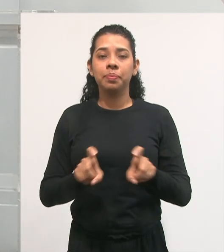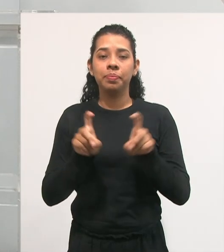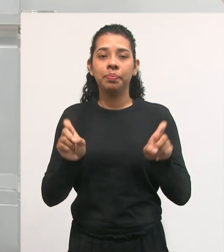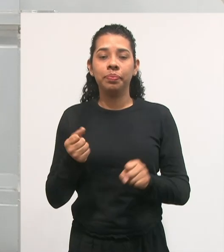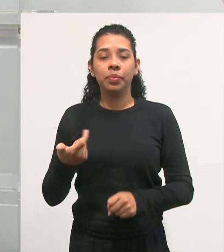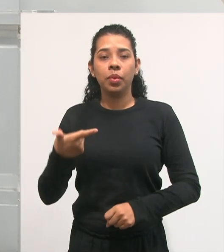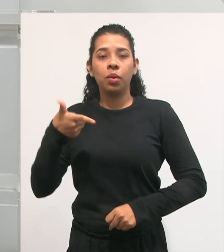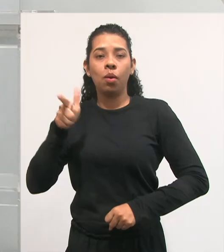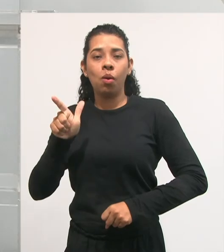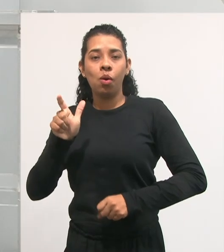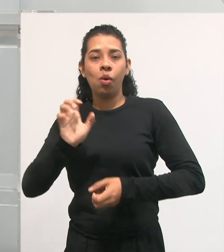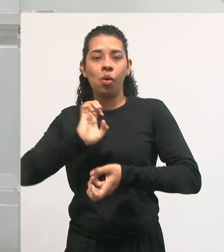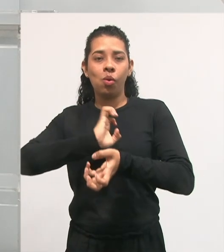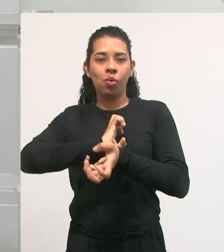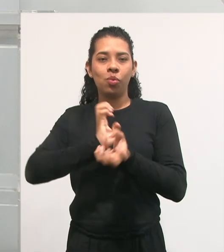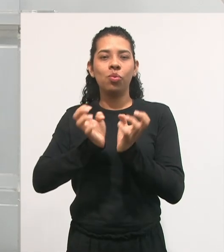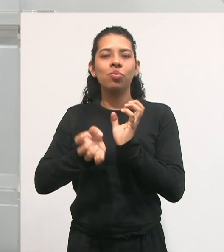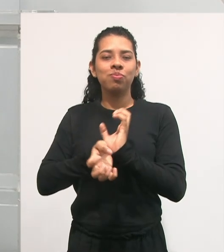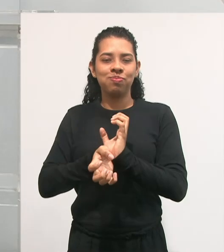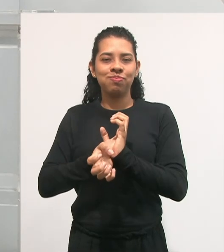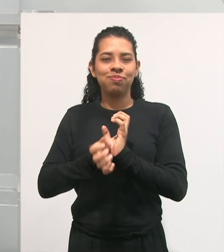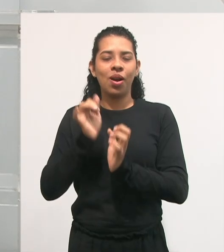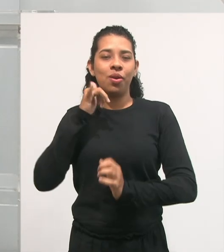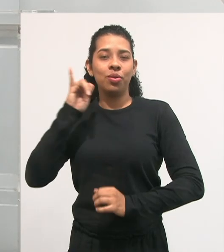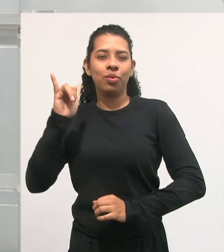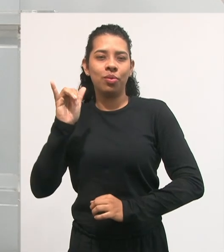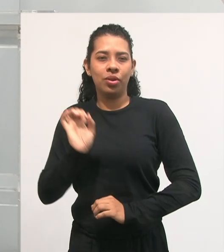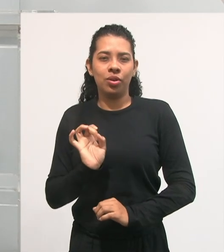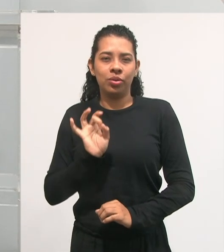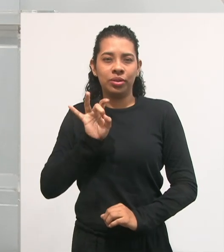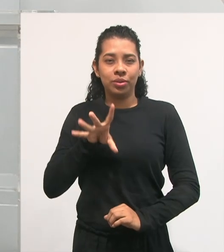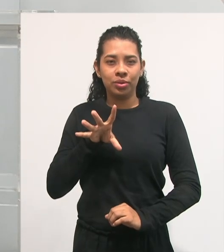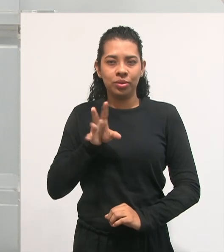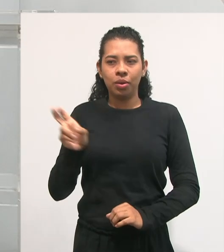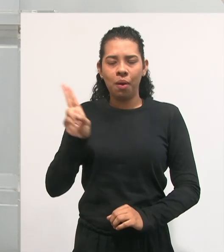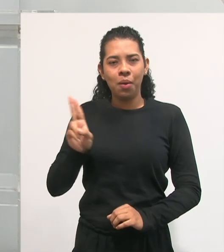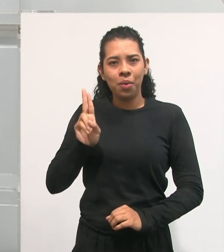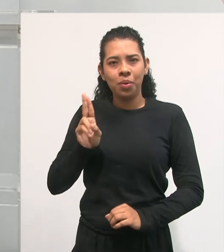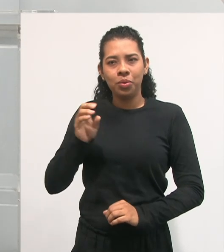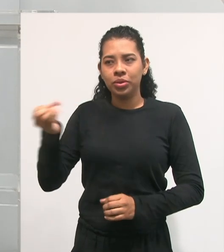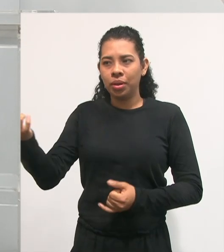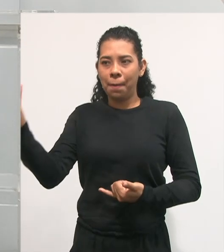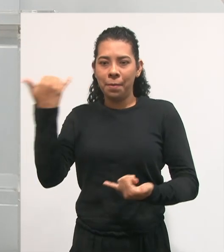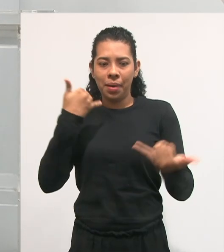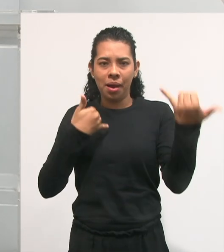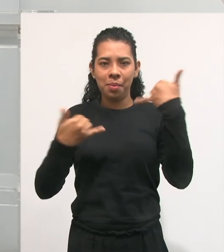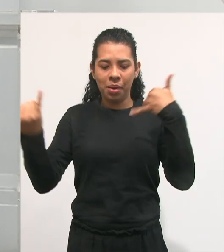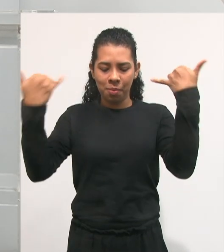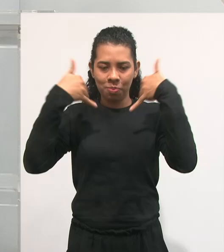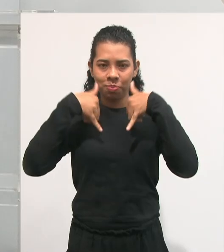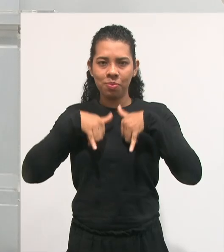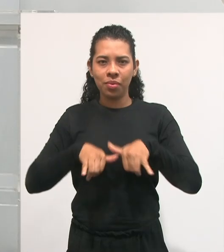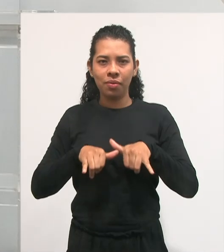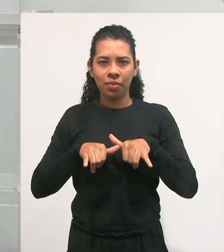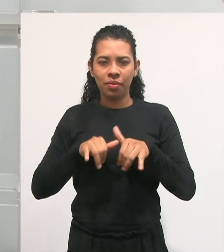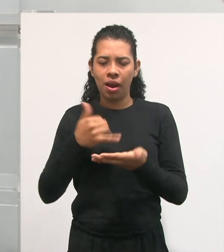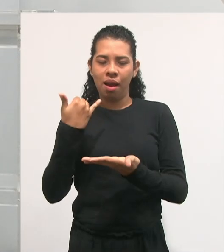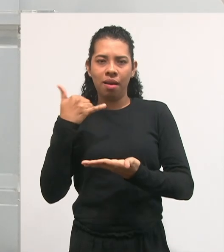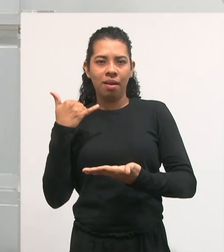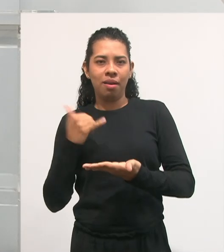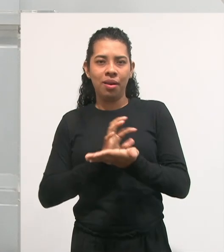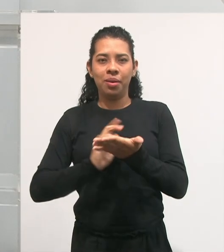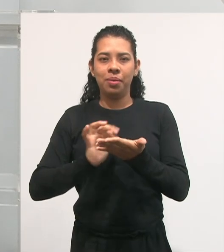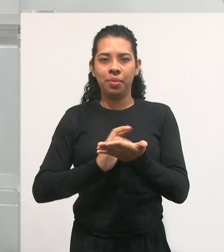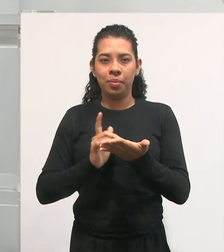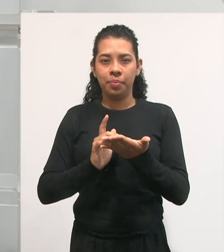recursos de comunicação e informação, e só reproduza as informações que ele encontre dentro desses dispositivos.